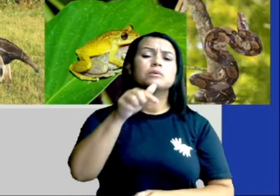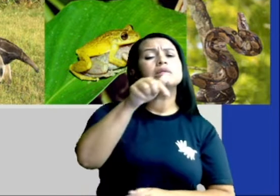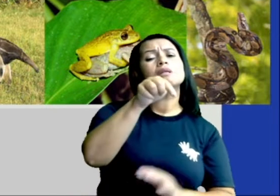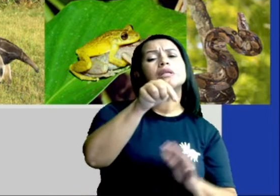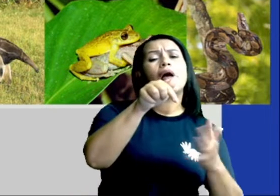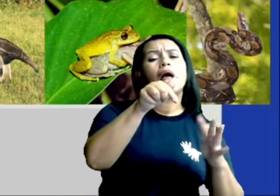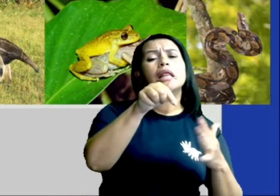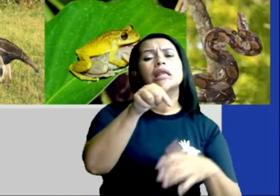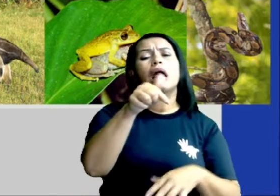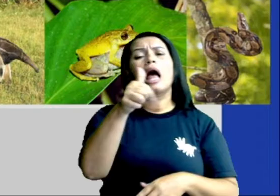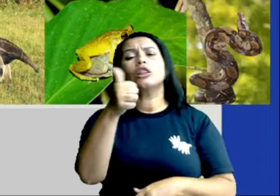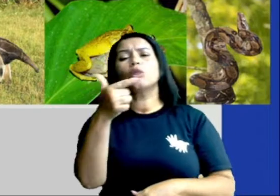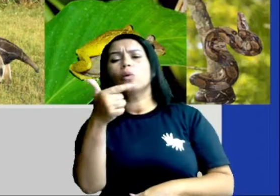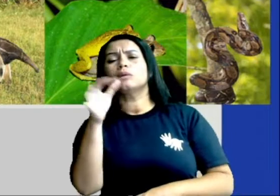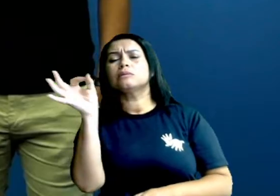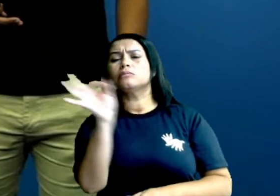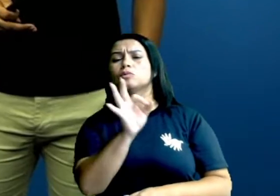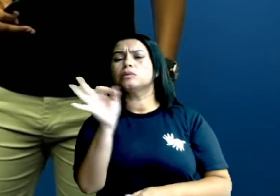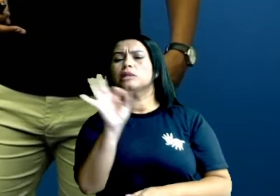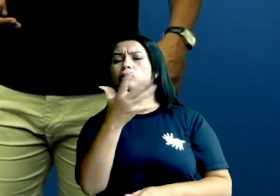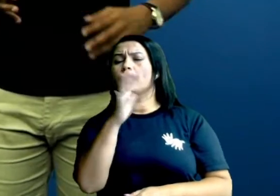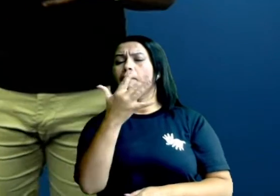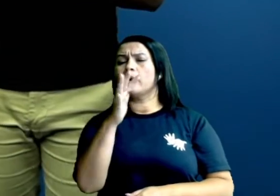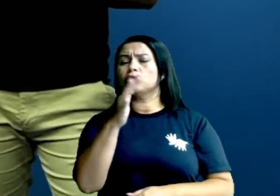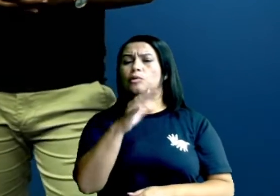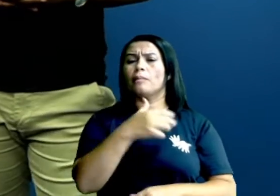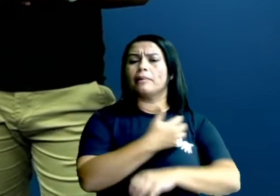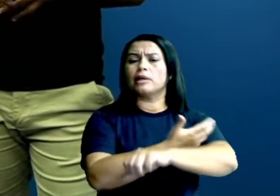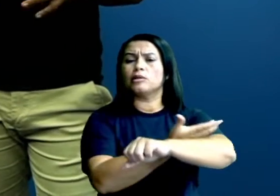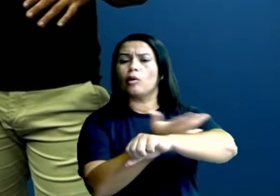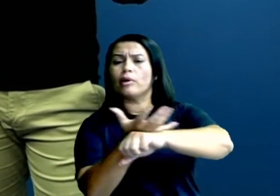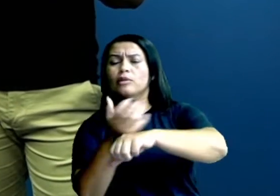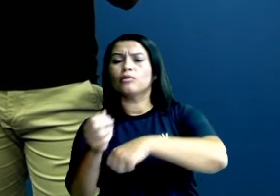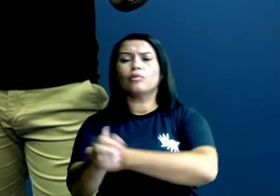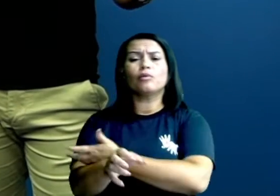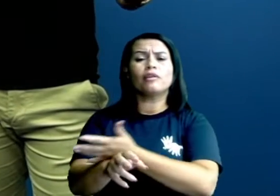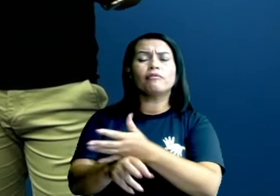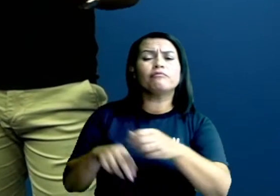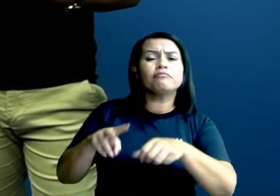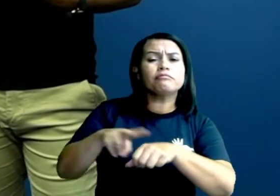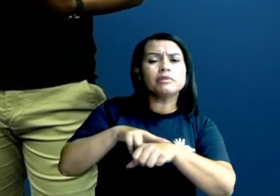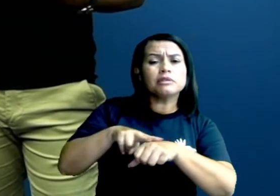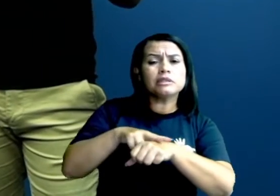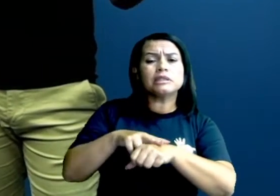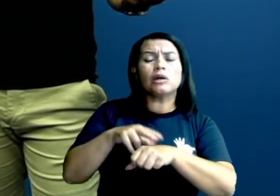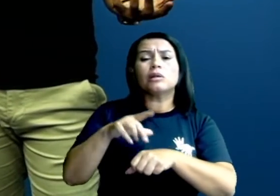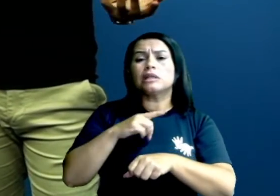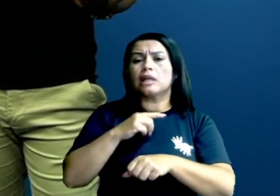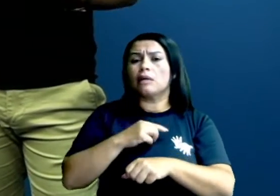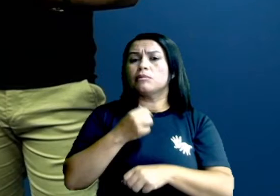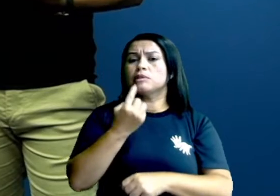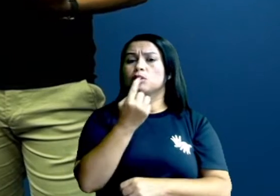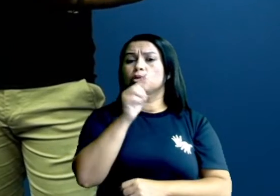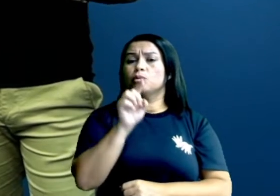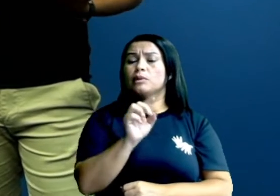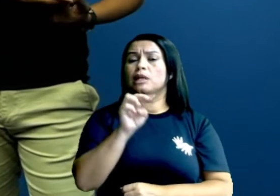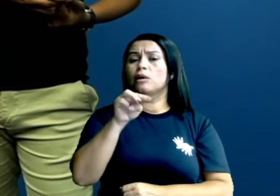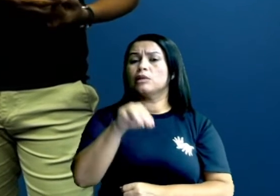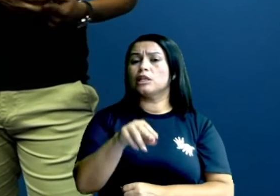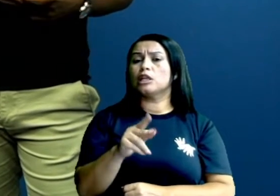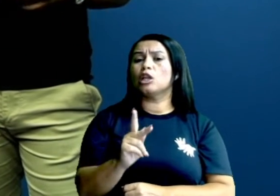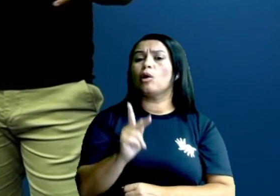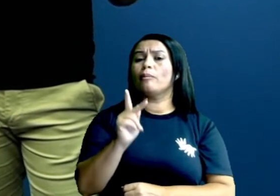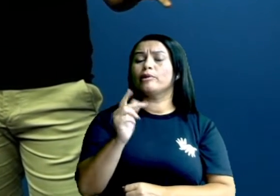a 12% da cobertura vegetal da Mata Atlântica. Então, originalmente a gente tinha uma área de 1 milhão de quilômetros quadrados, então